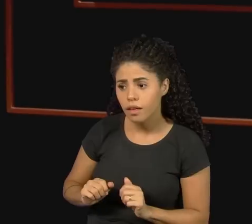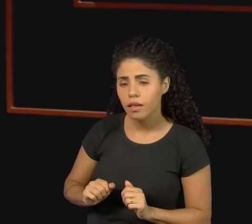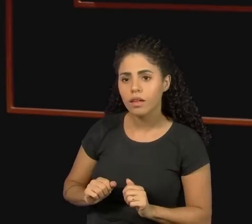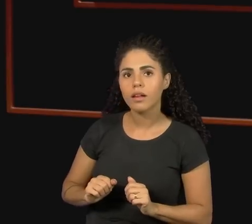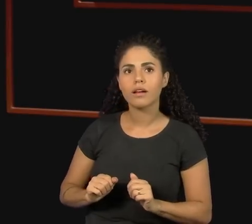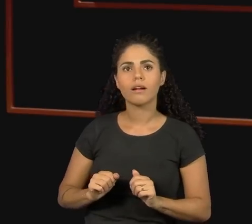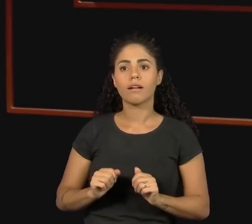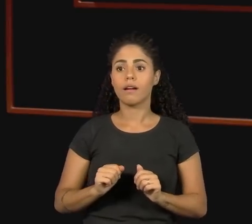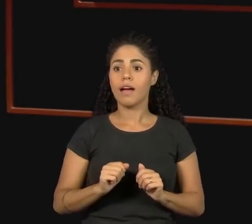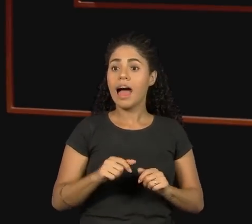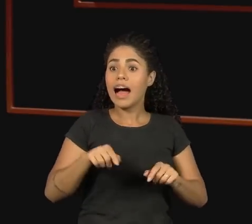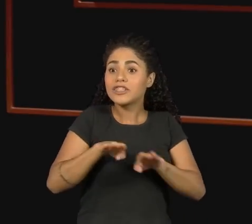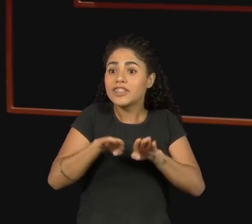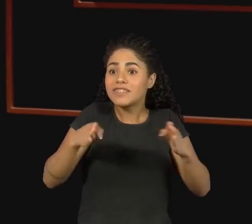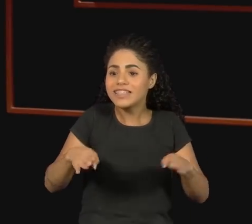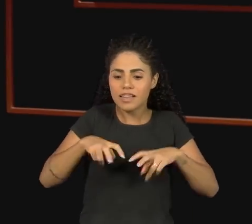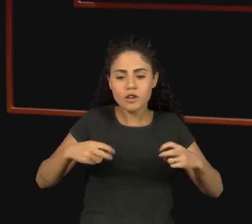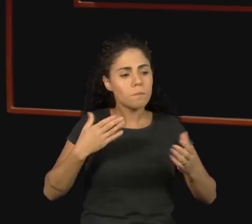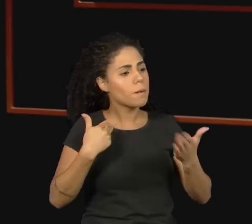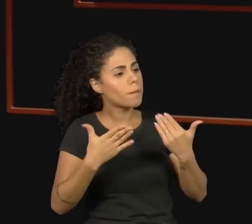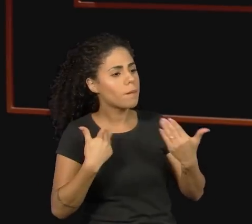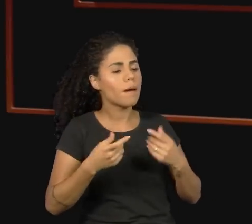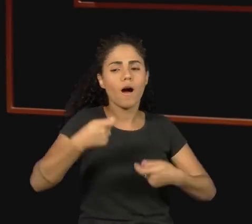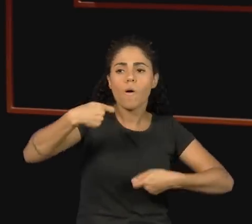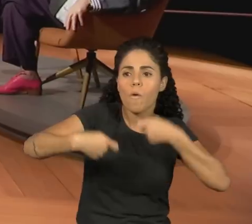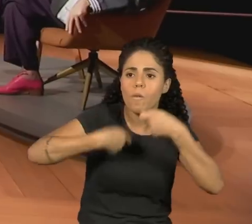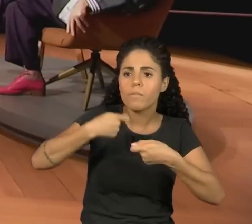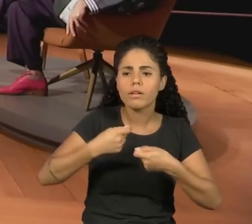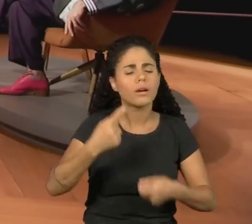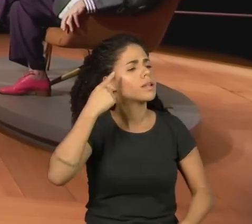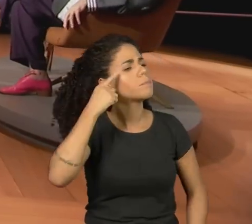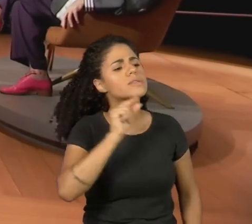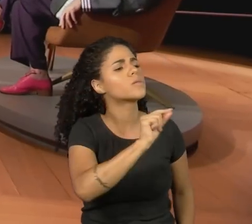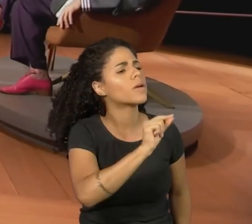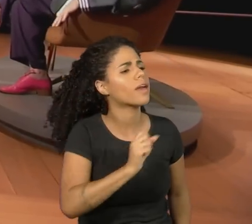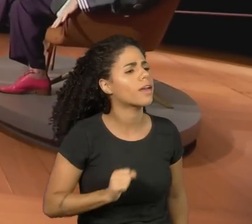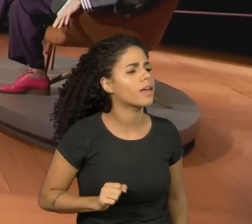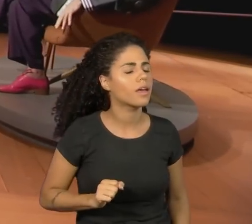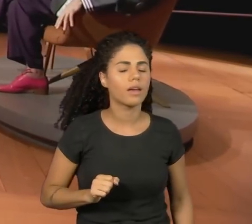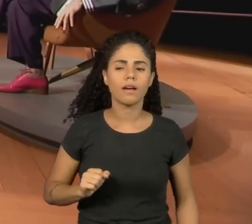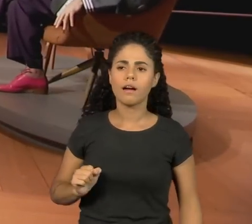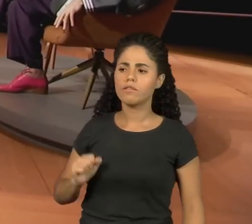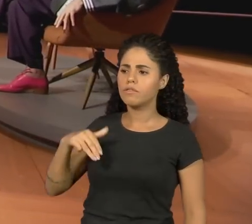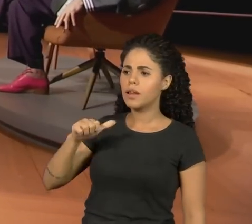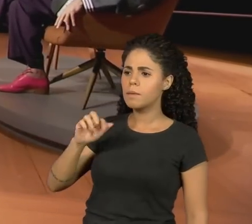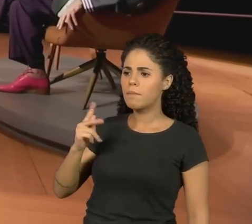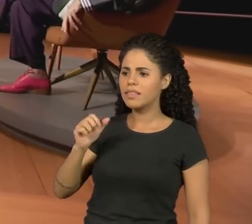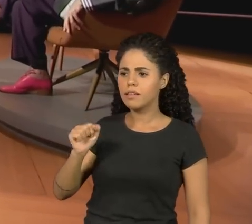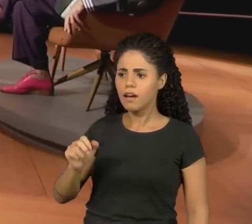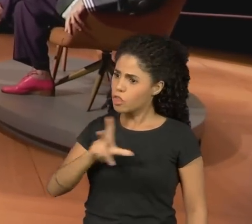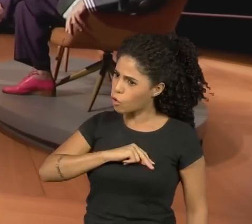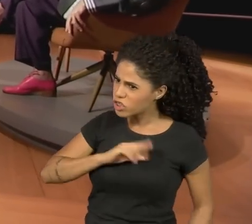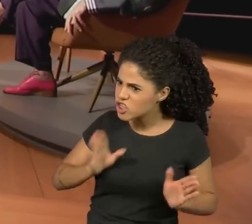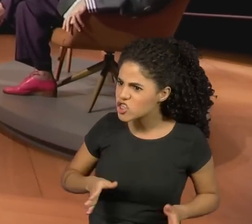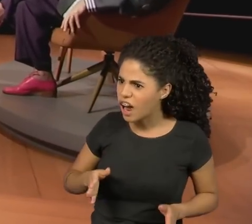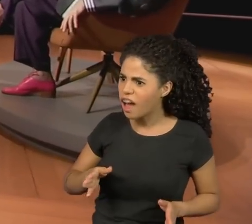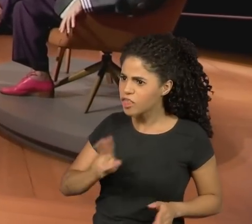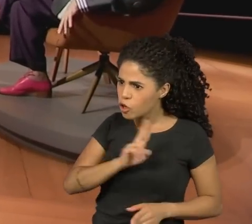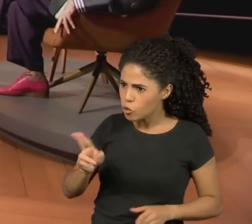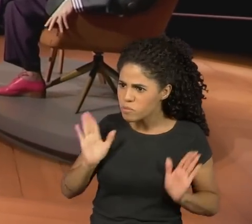Na mesa ali no Baixo Gávea. Eu falei, sério? Ele, quem que você pensaria? O Luiz Miranda e Matheus Solano. Com essa cara.